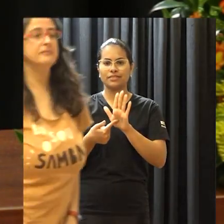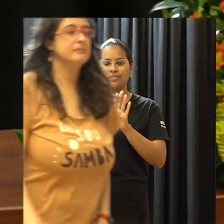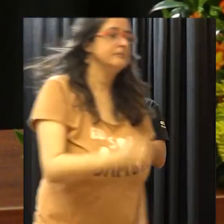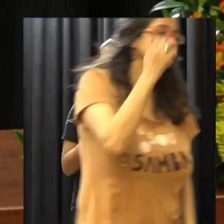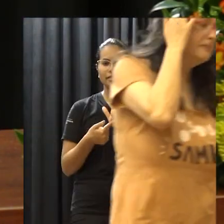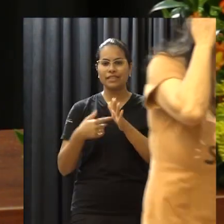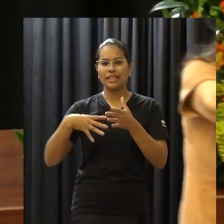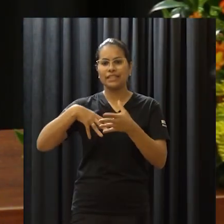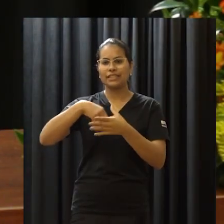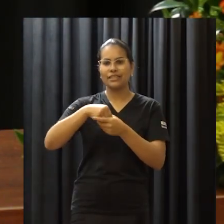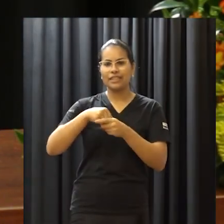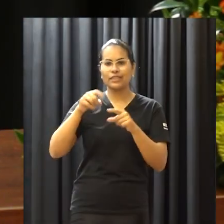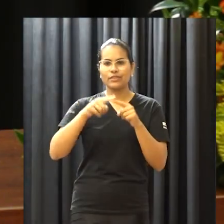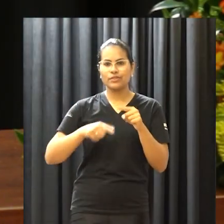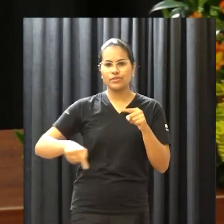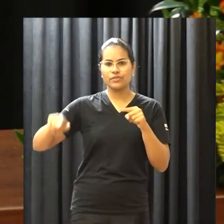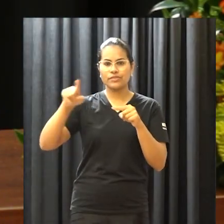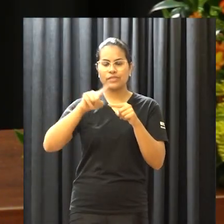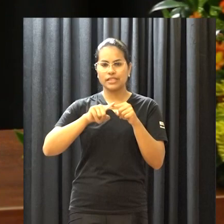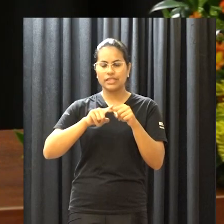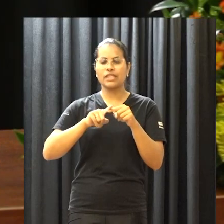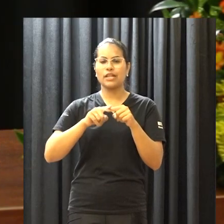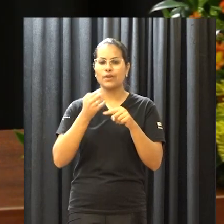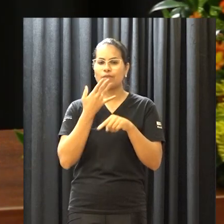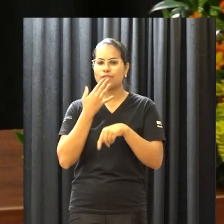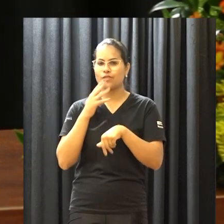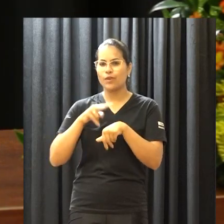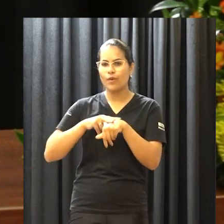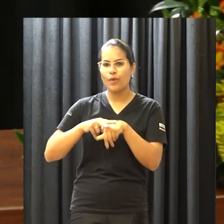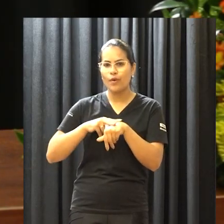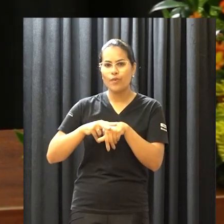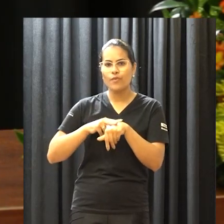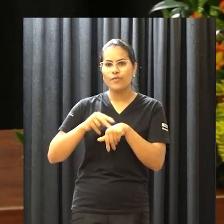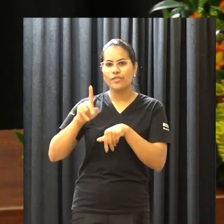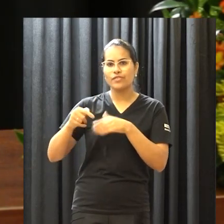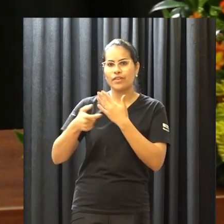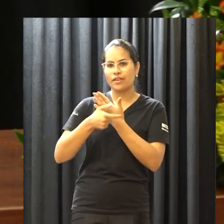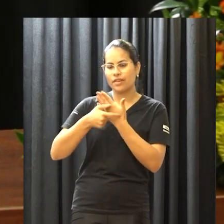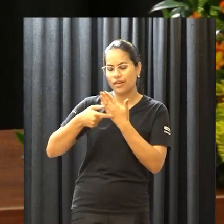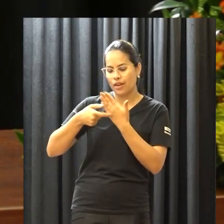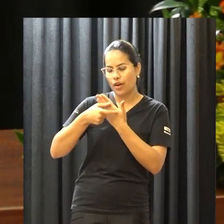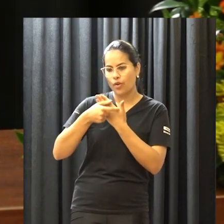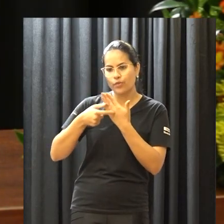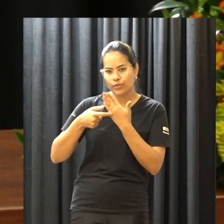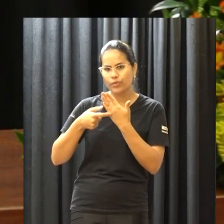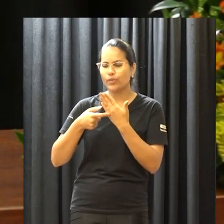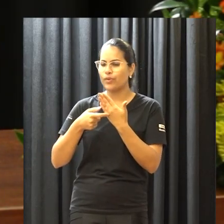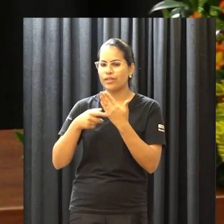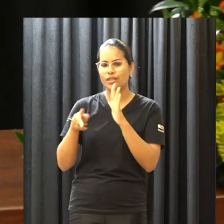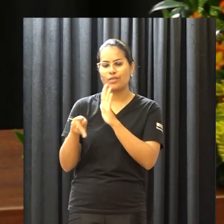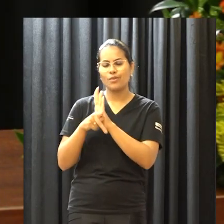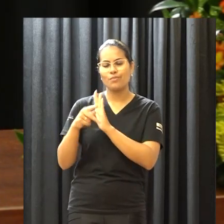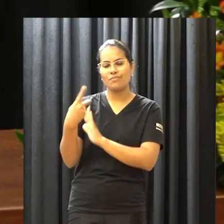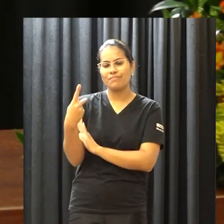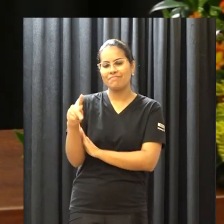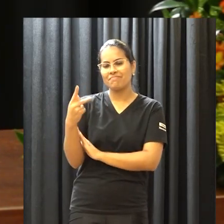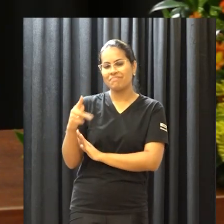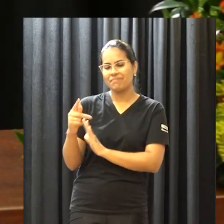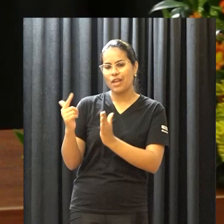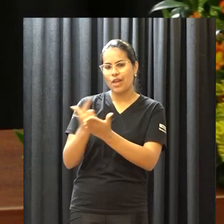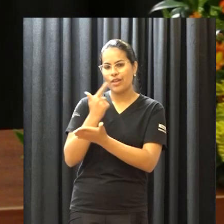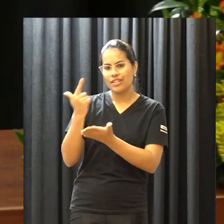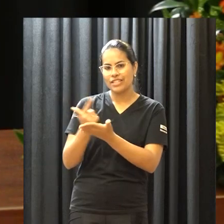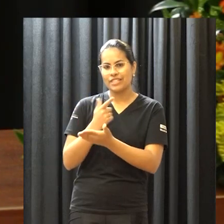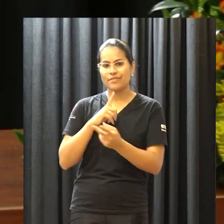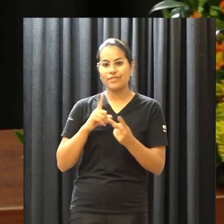são verdes. Tem o nome dela, né? Autora do livro, autora da sua própria narrativa, Maria do Carmo Rodrigues. E tem